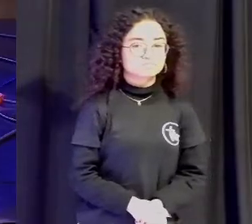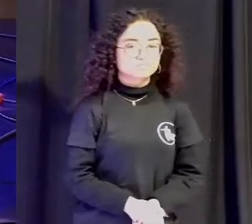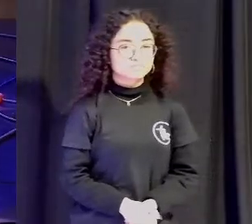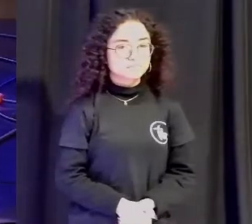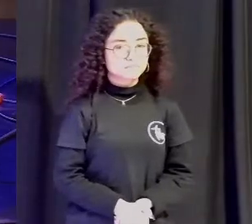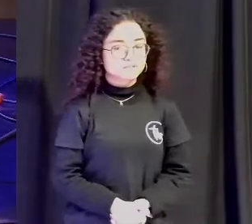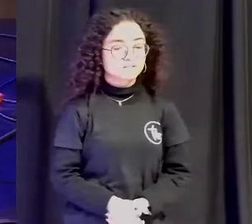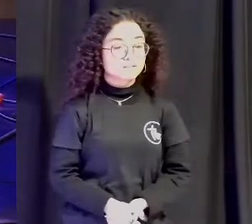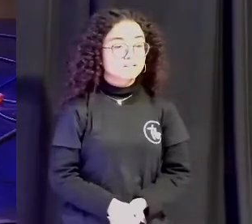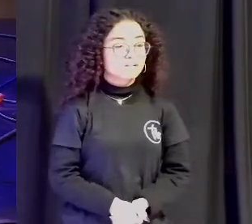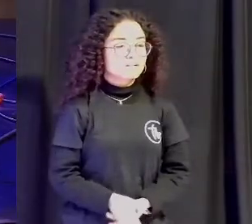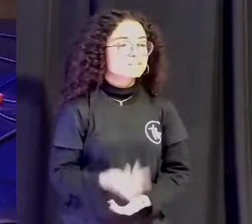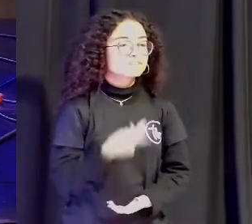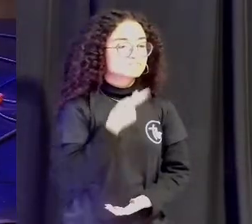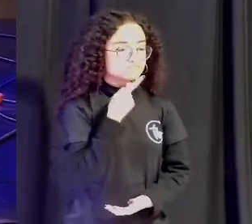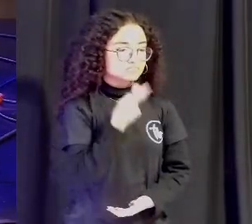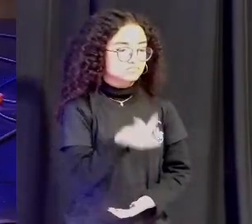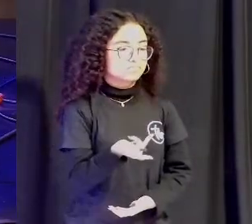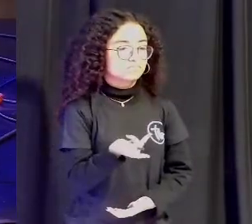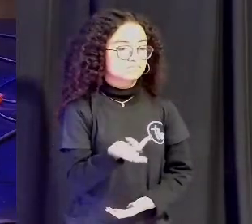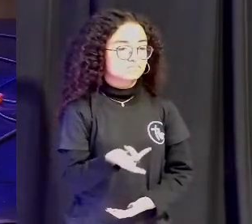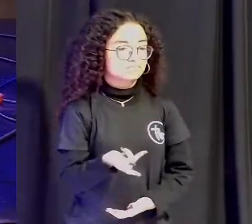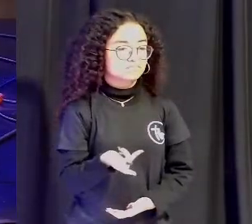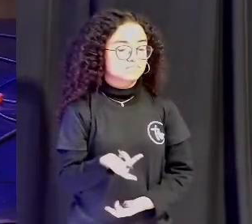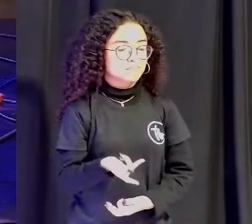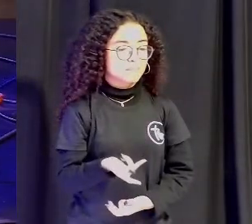Deixa eu dizer uma coisa para vocês que estão aqui.